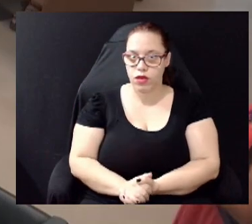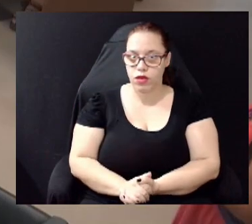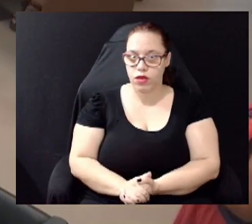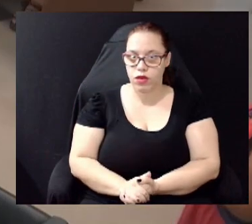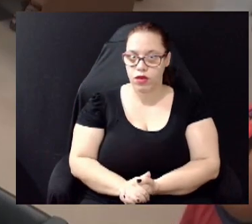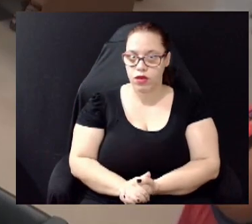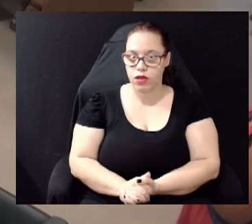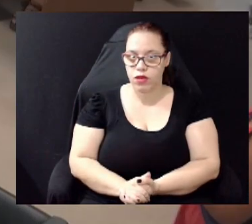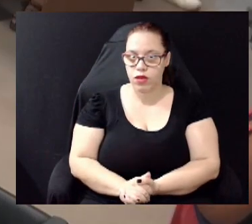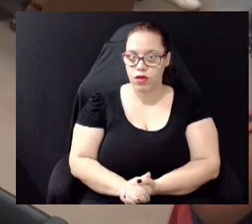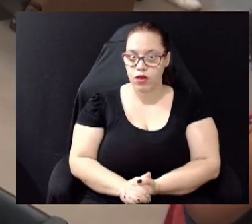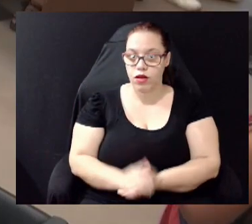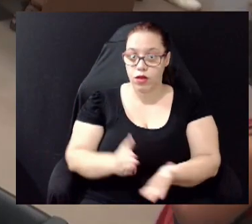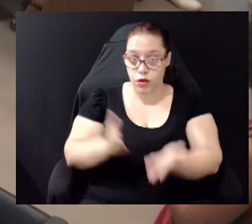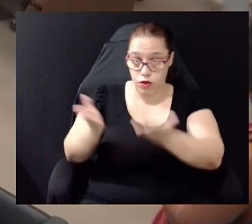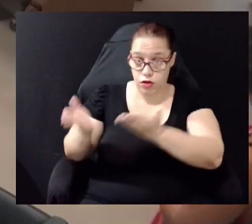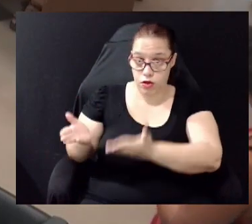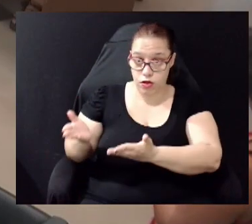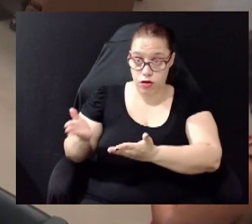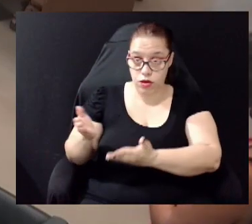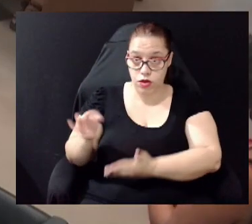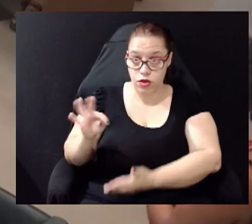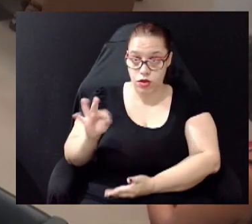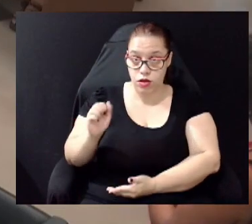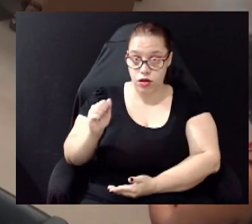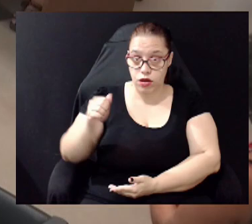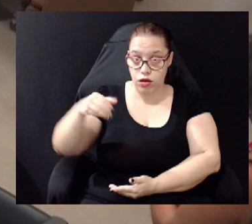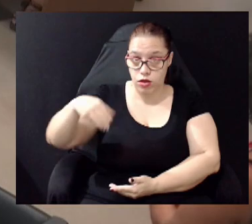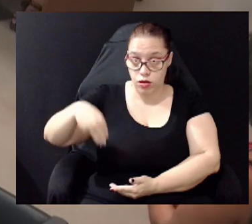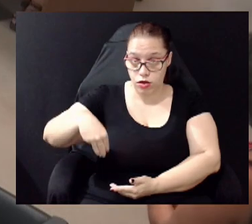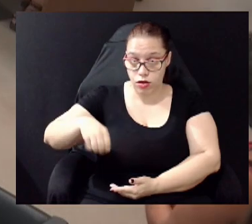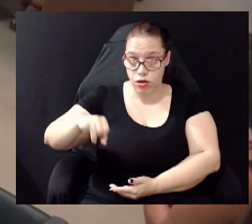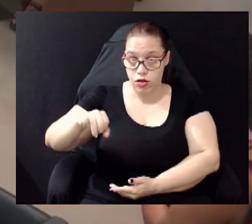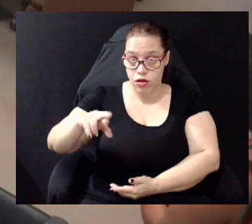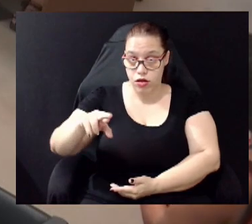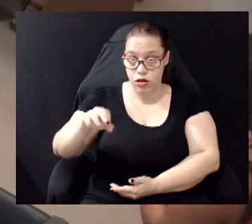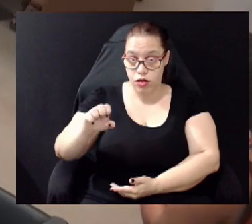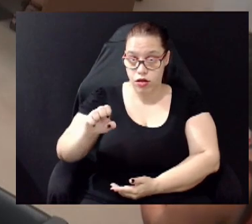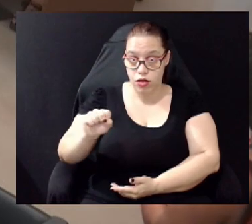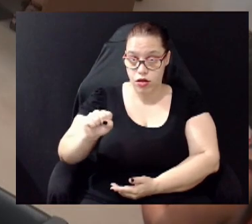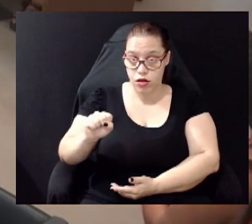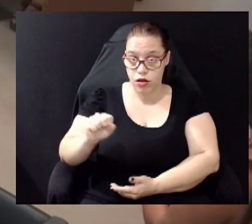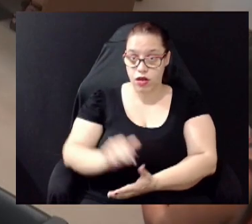Vou passar a palavra para a Tamires dar o informe, e aí depois passo para a Diana.